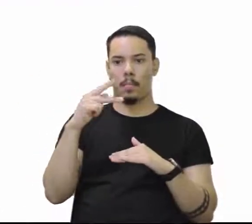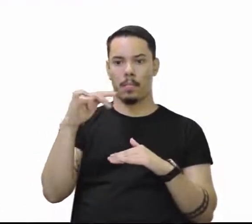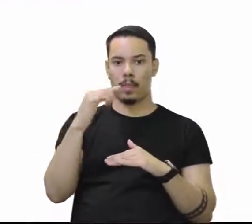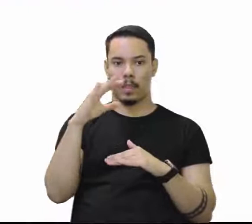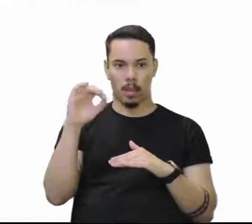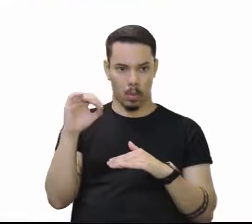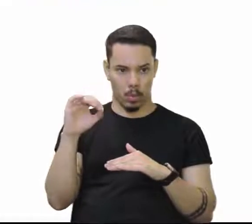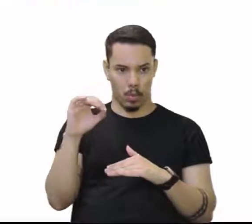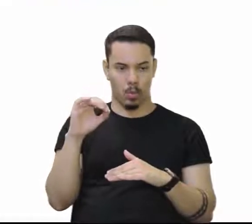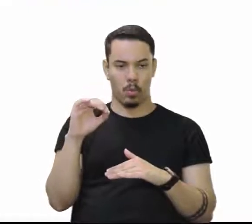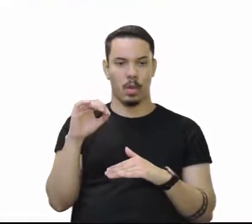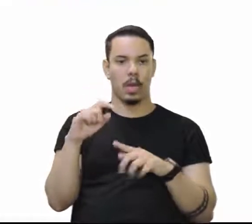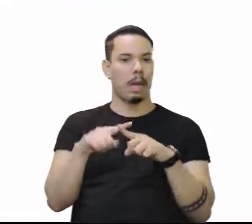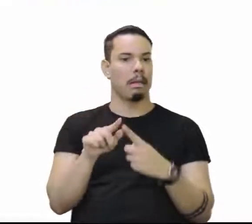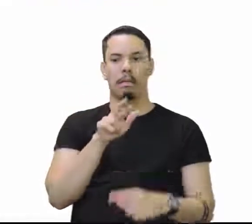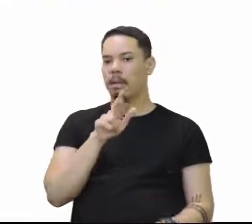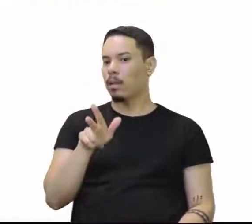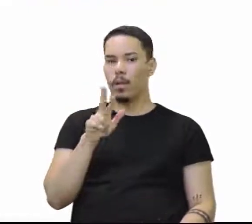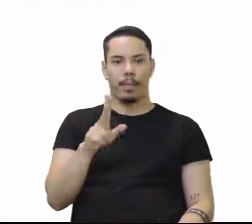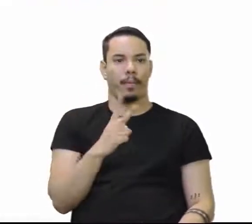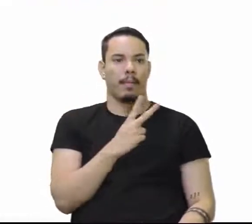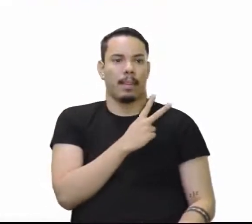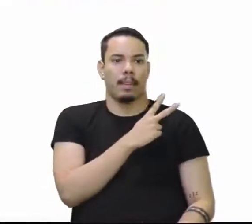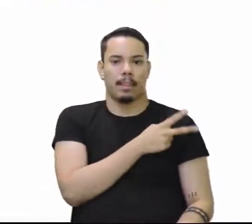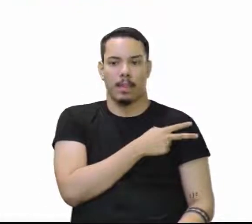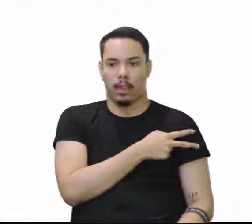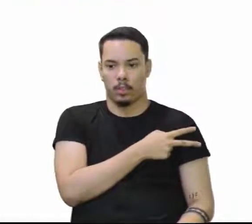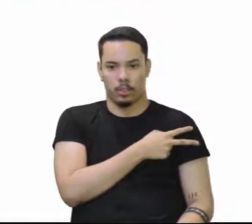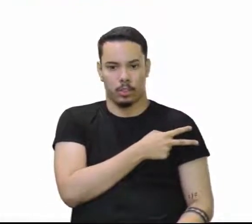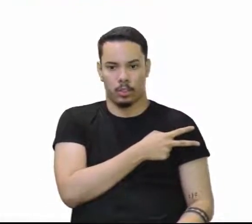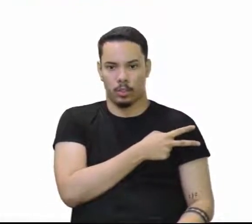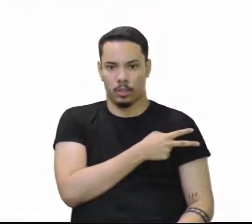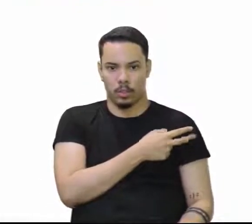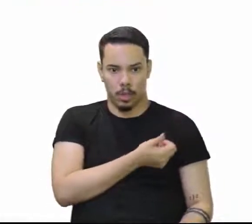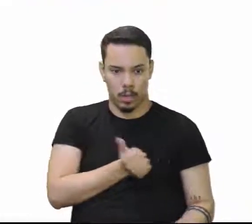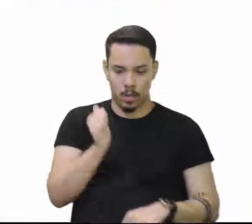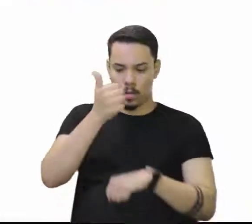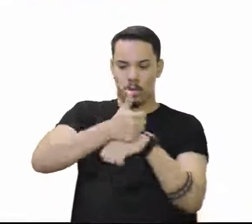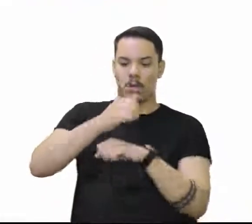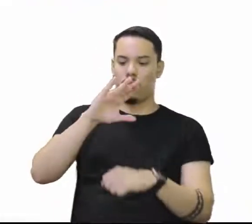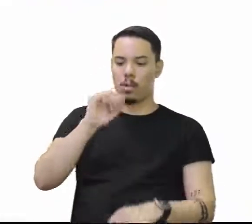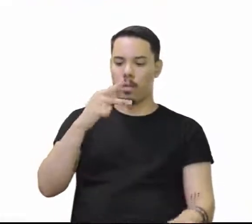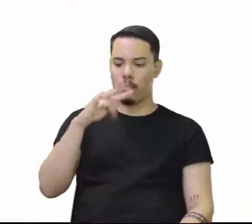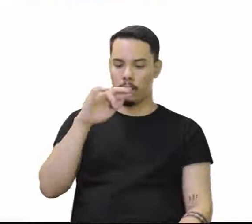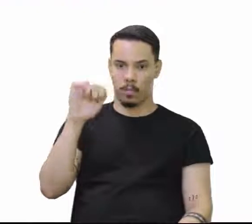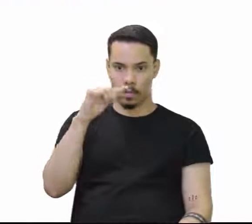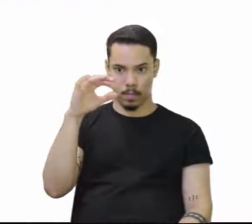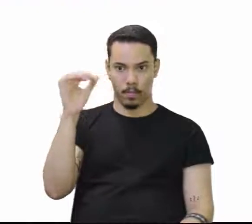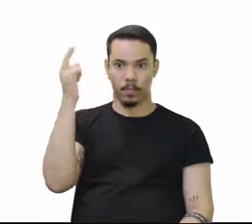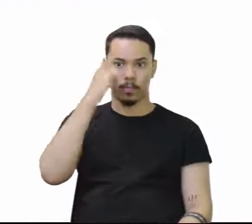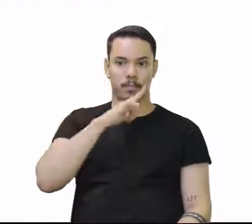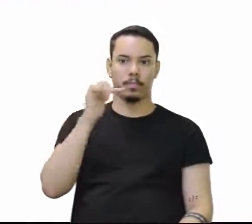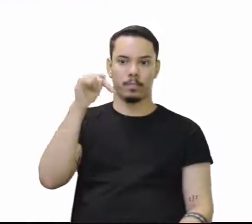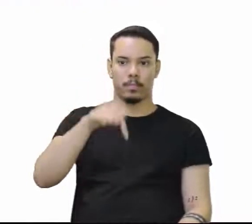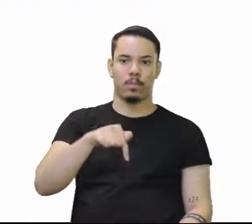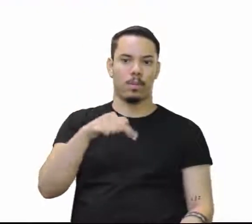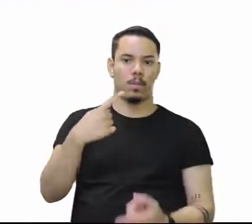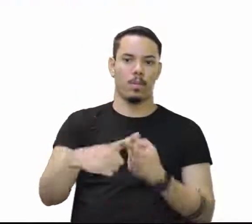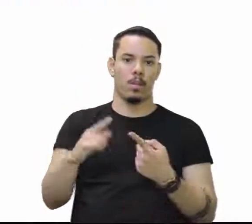Agora ele não é mais tenente. Agora ele é capitão e ele retorna a Porto Velho.